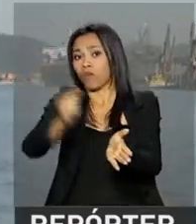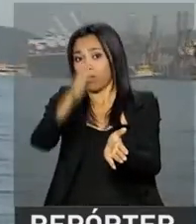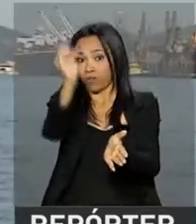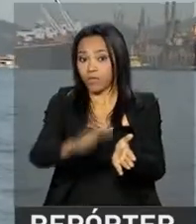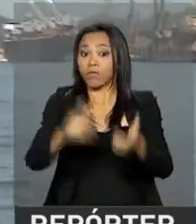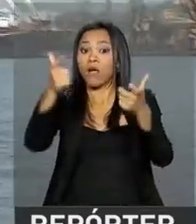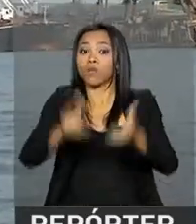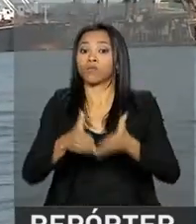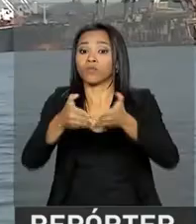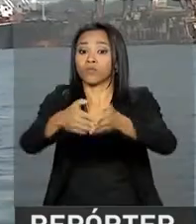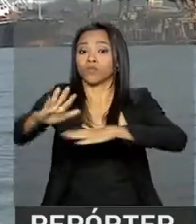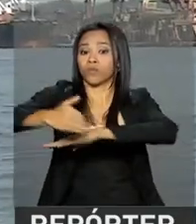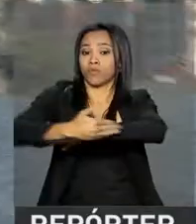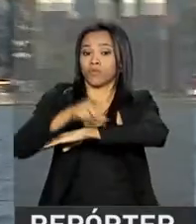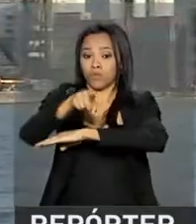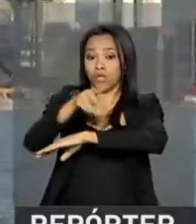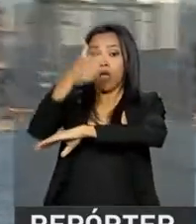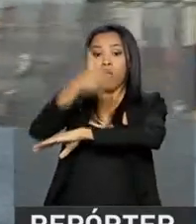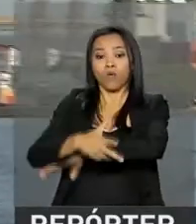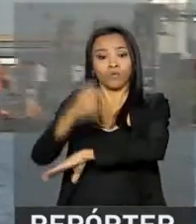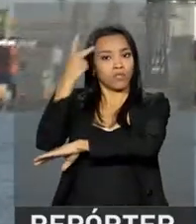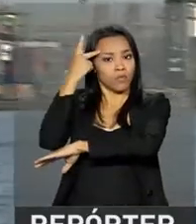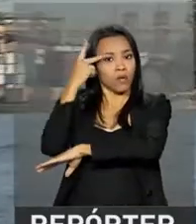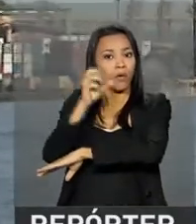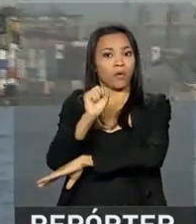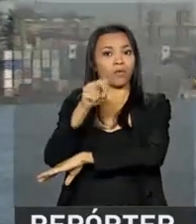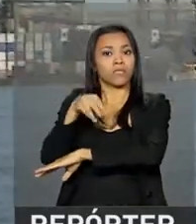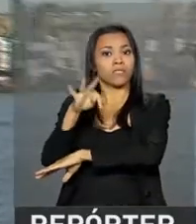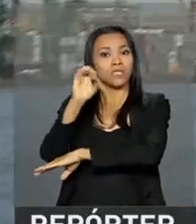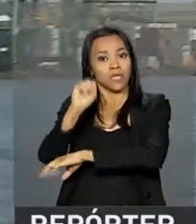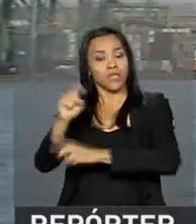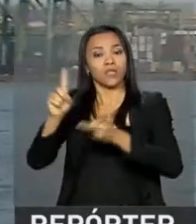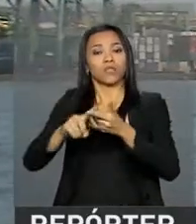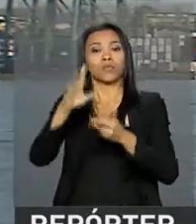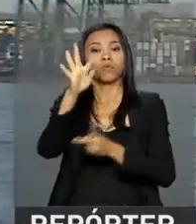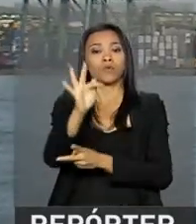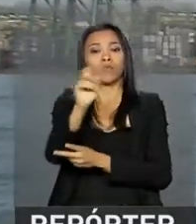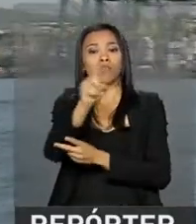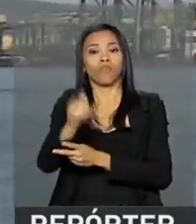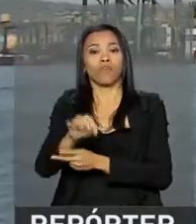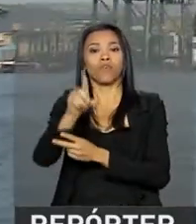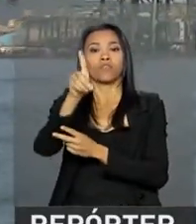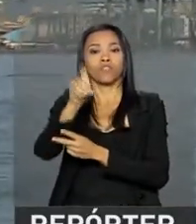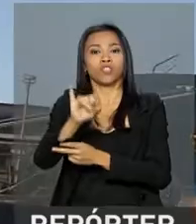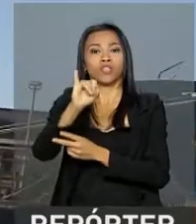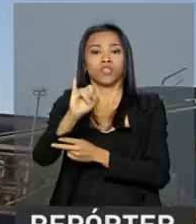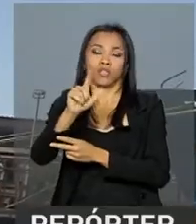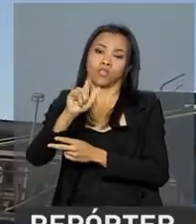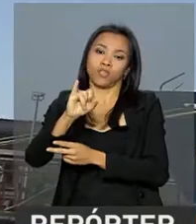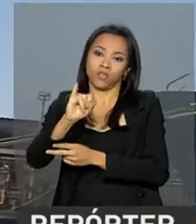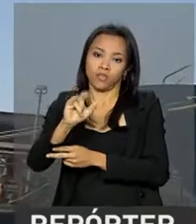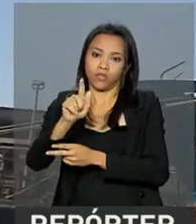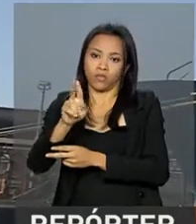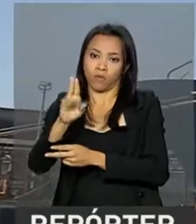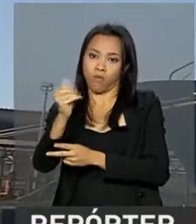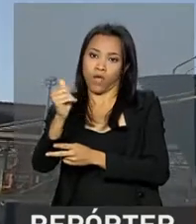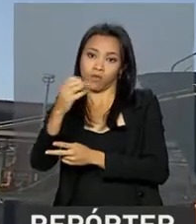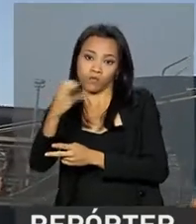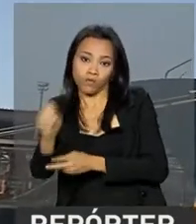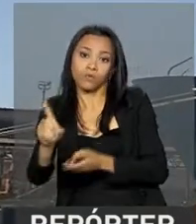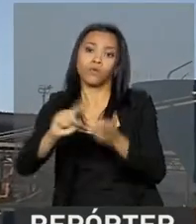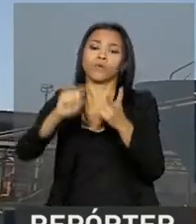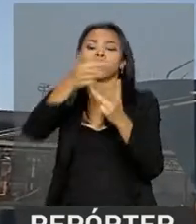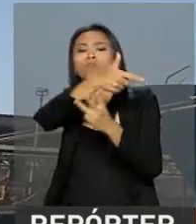Santos e nas unidades aduaneiras de Uruguaiana e de Foz do Iguaçu. A expectativa do governo é que até o fim deste